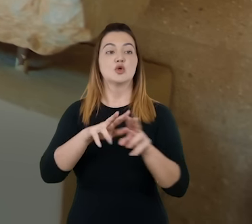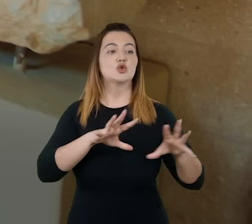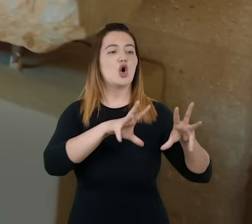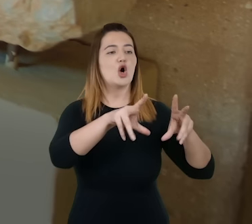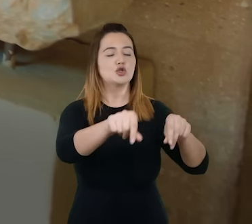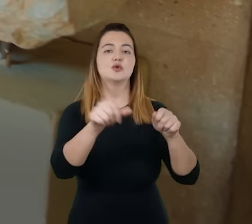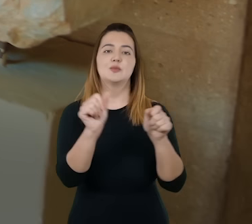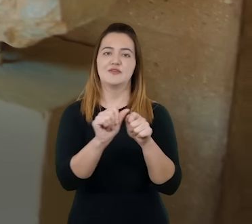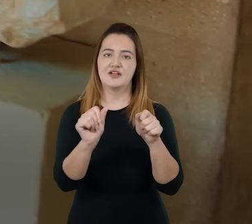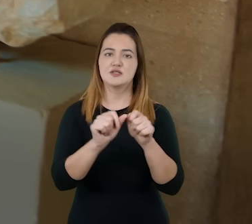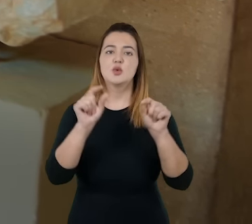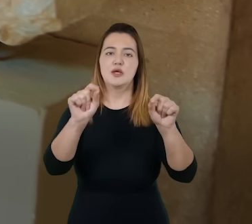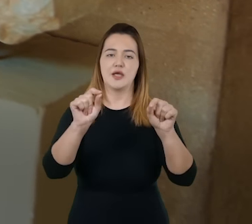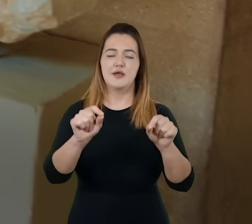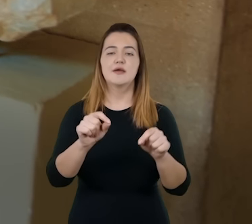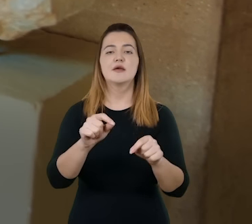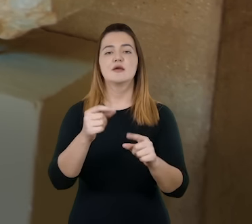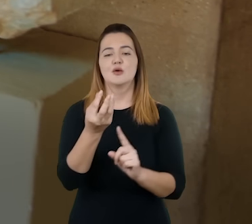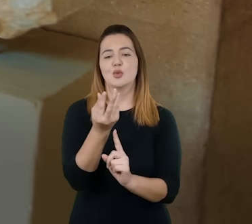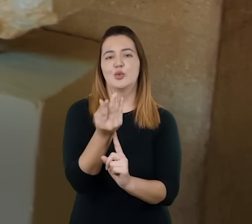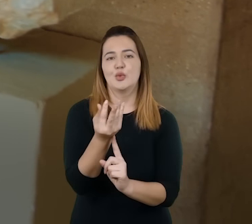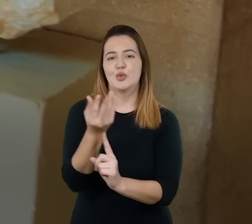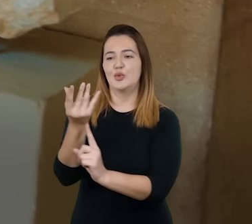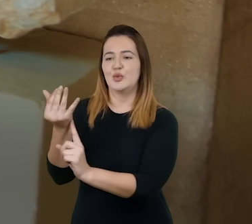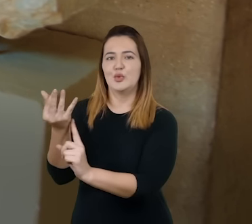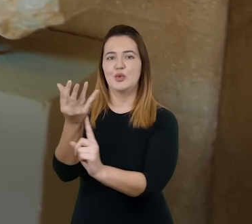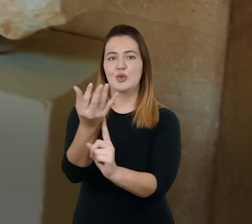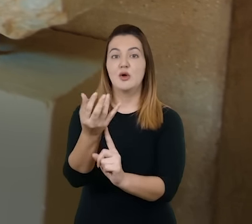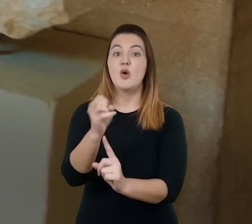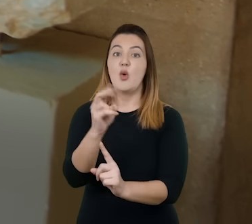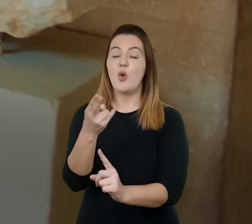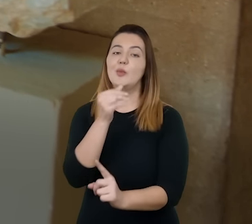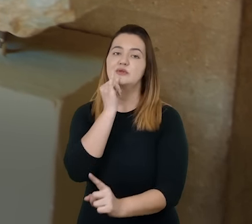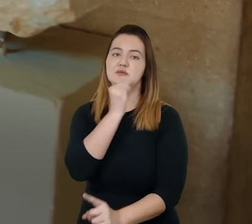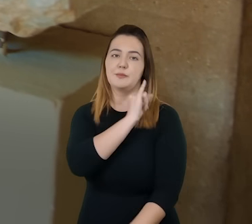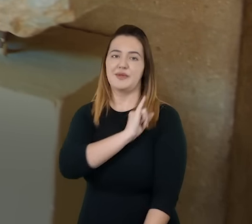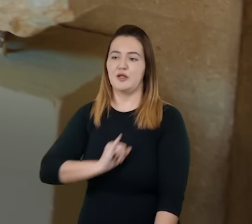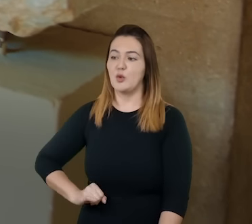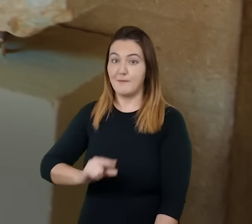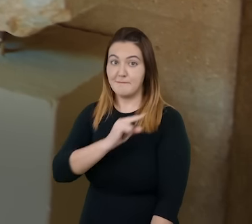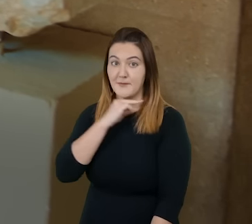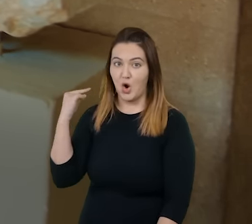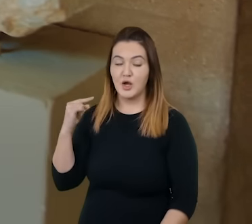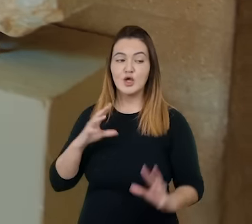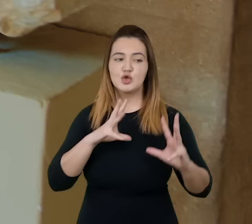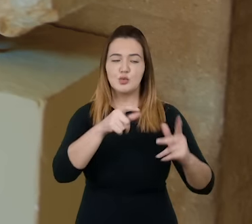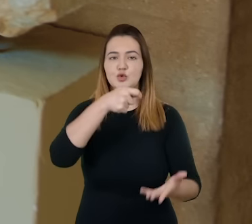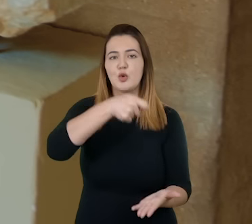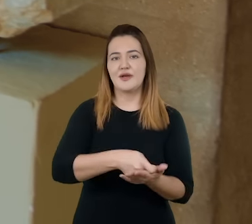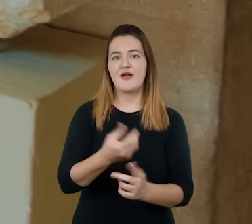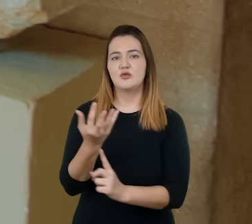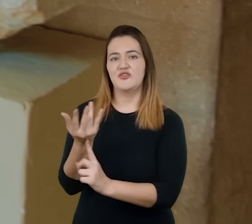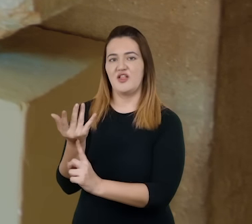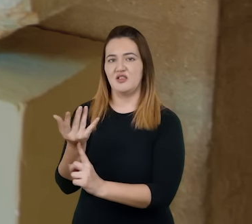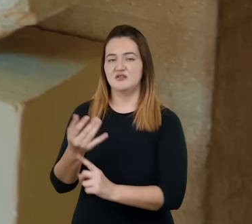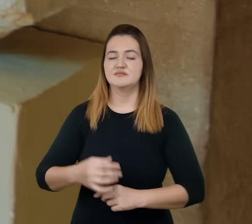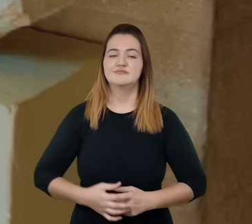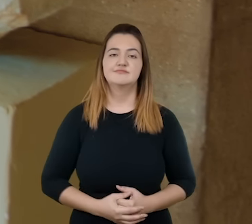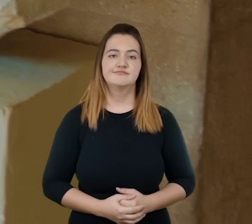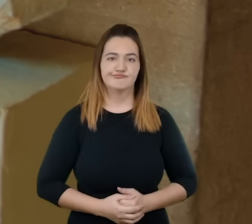daquele imperador que morreu e pela saúde daquele que estava vivo. Ou seja, eles tinham dilemas éticos muito